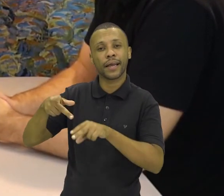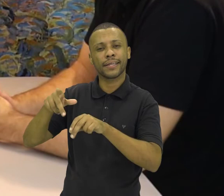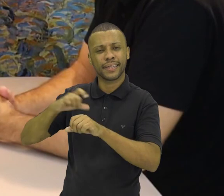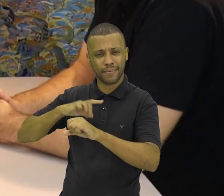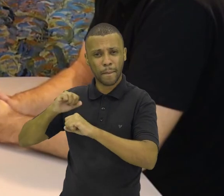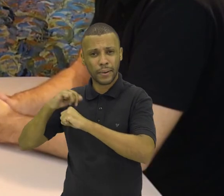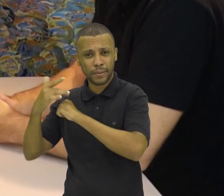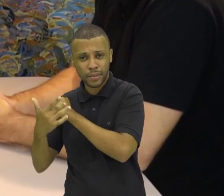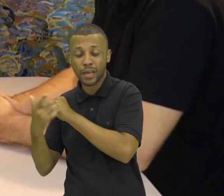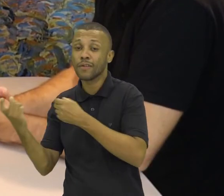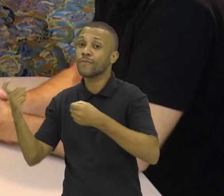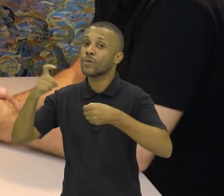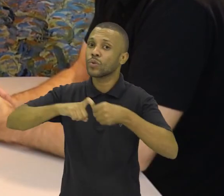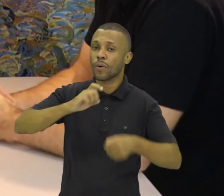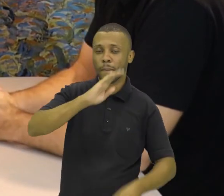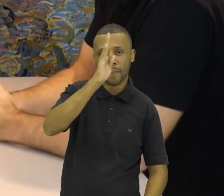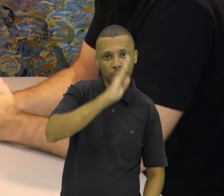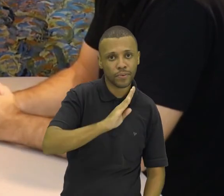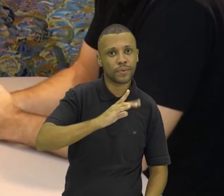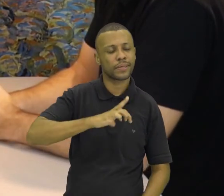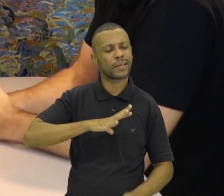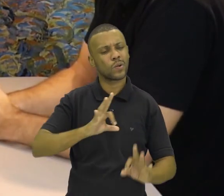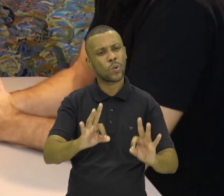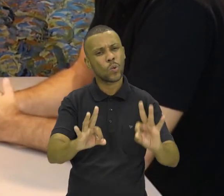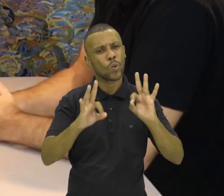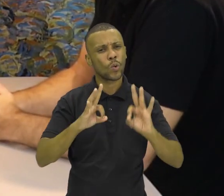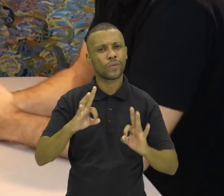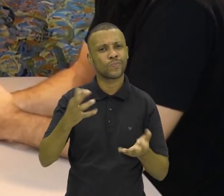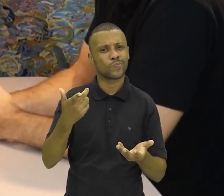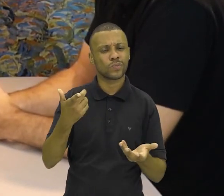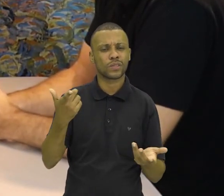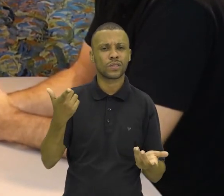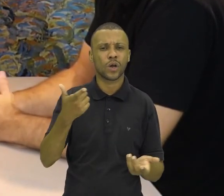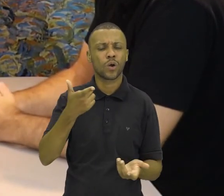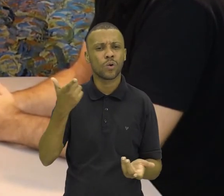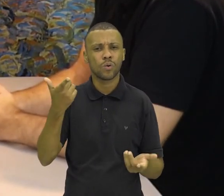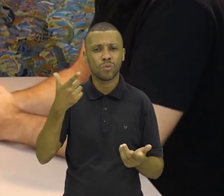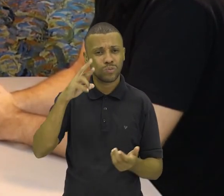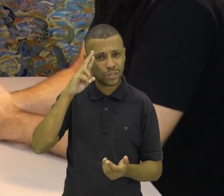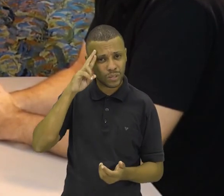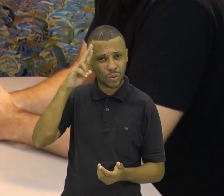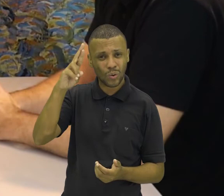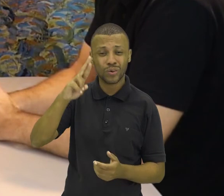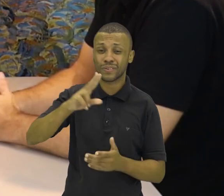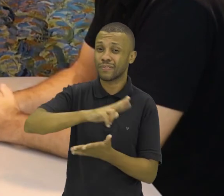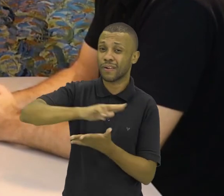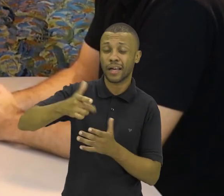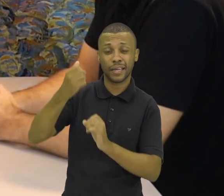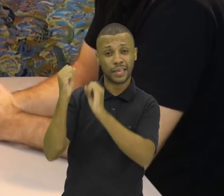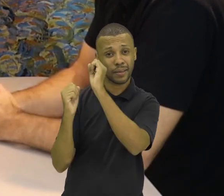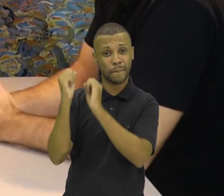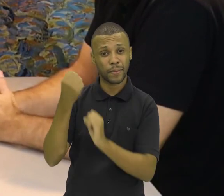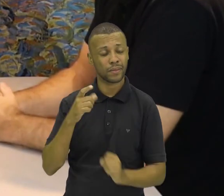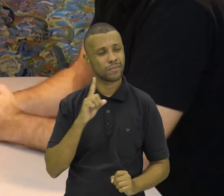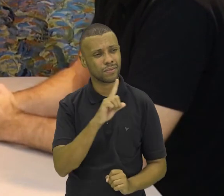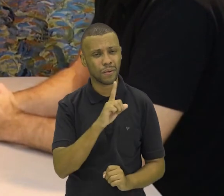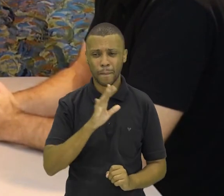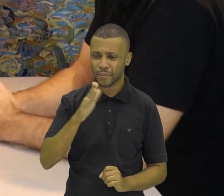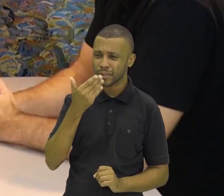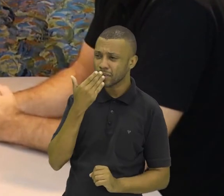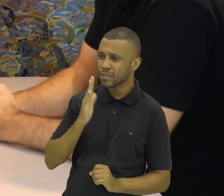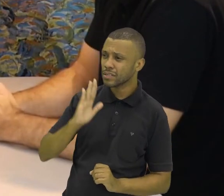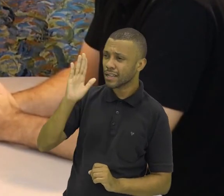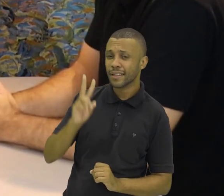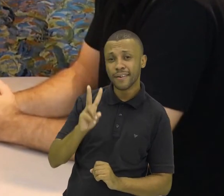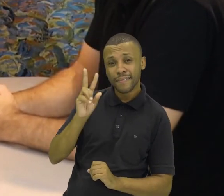pandemia para o Brasil, foi buscar emprego. Ele tem altíssimo nível, foi CEO de multinacionais e tal. E um headhunter chegou para ele e